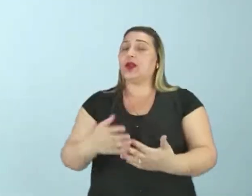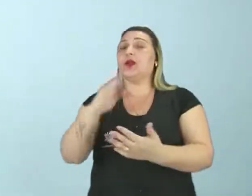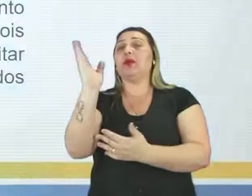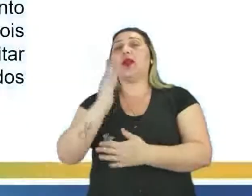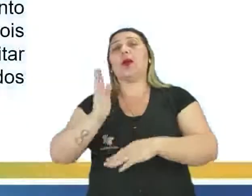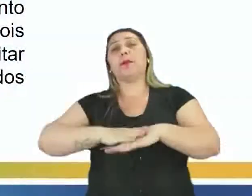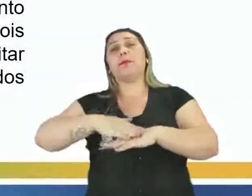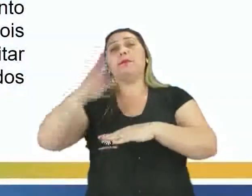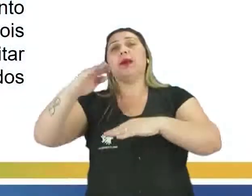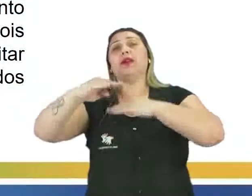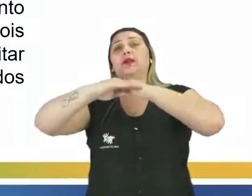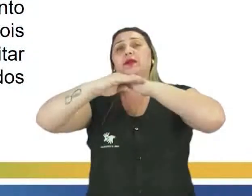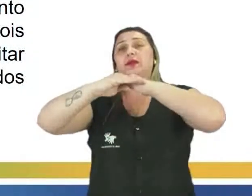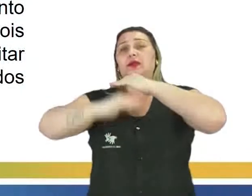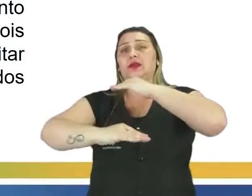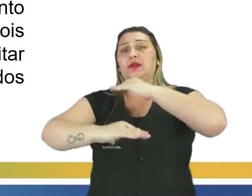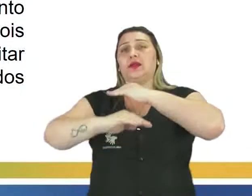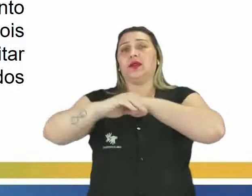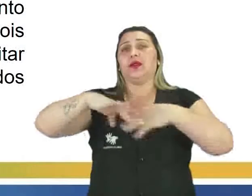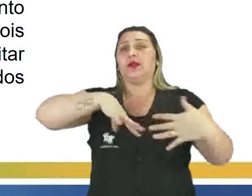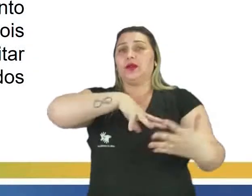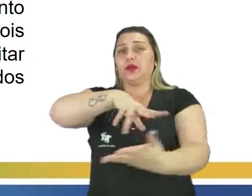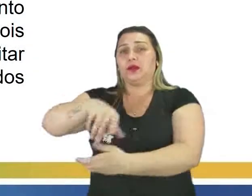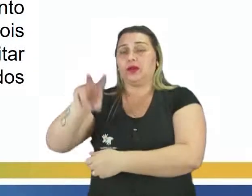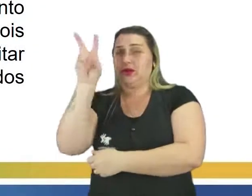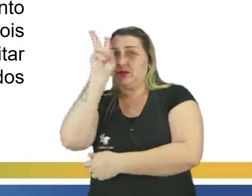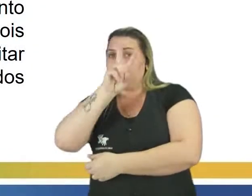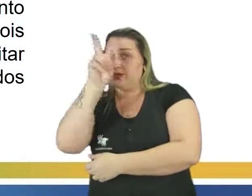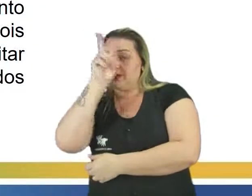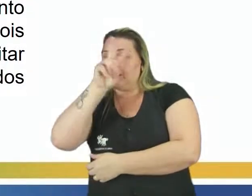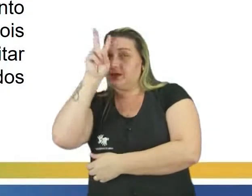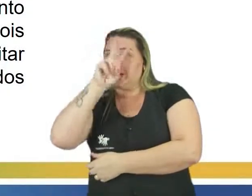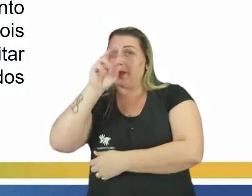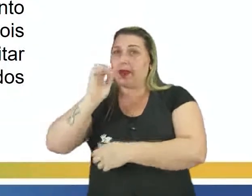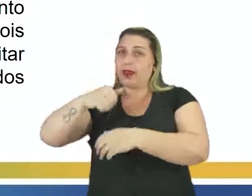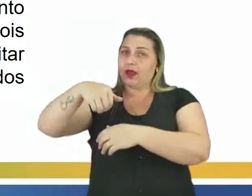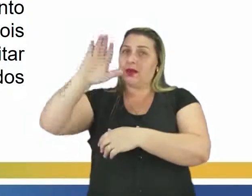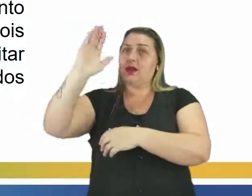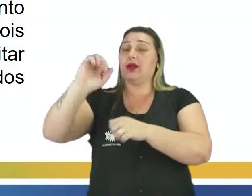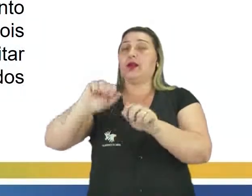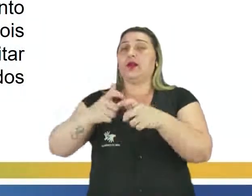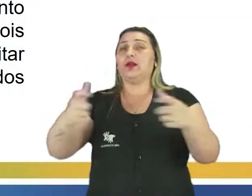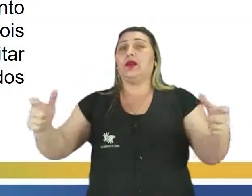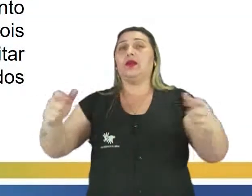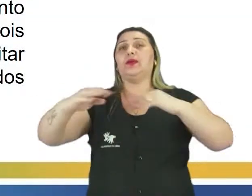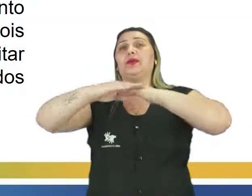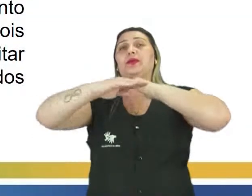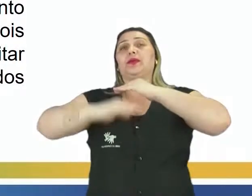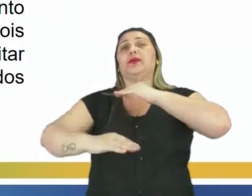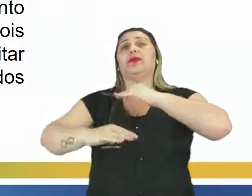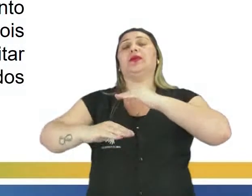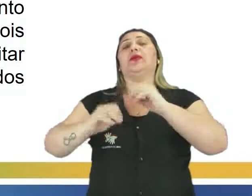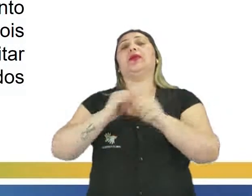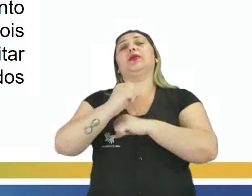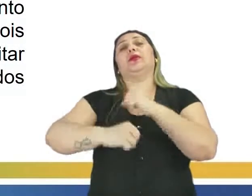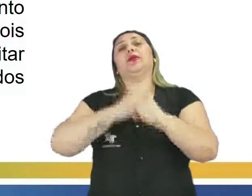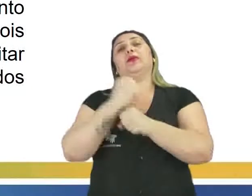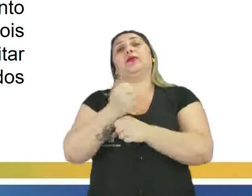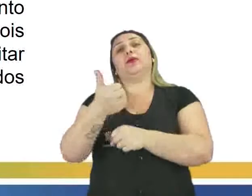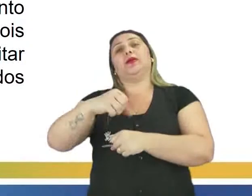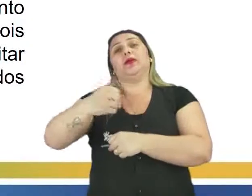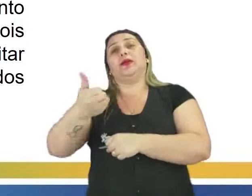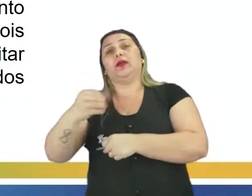países mais desiguais do mundo. Na nossa história recente, o maior aumento na desigualdade se deu nas décadas de